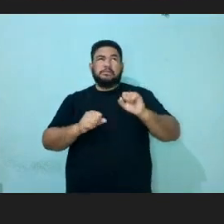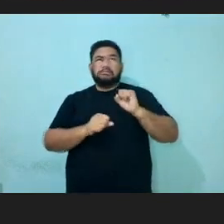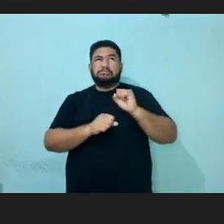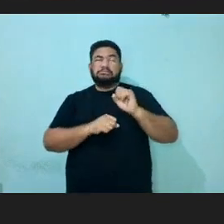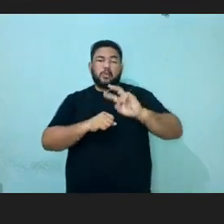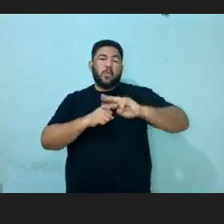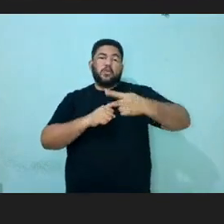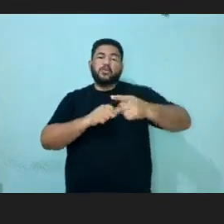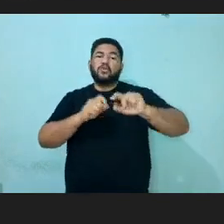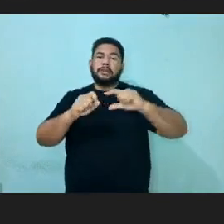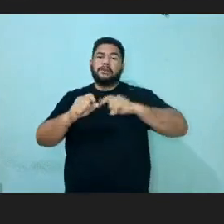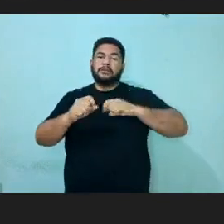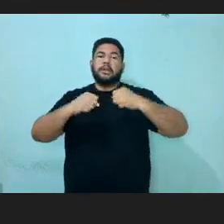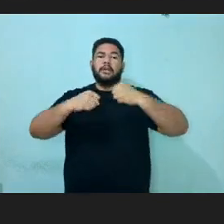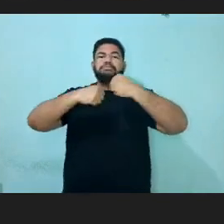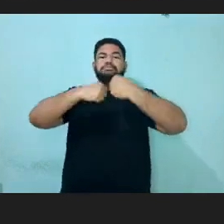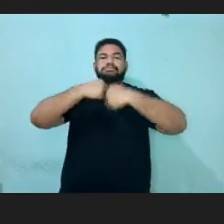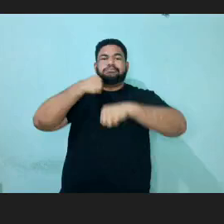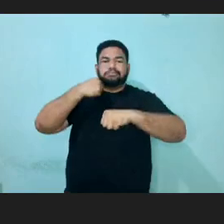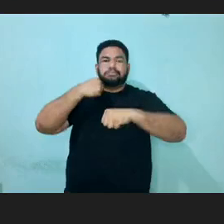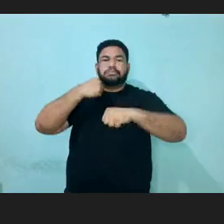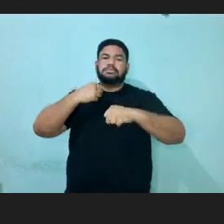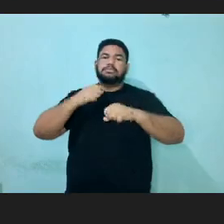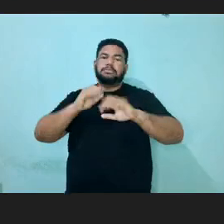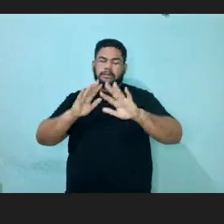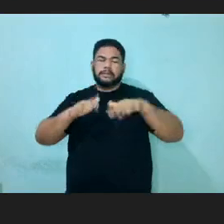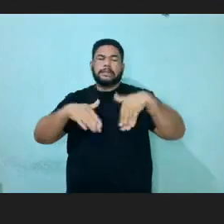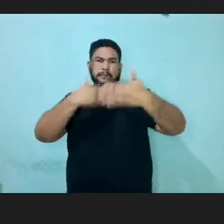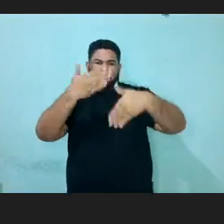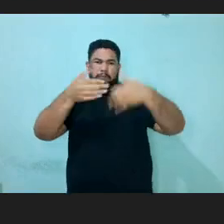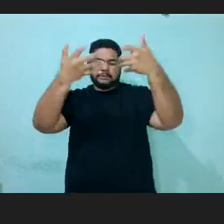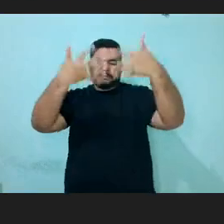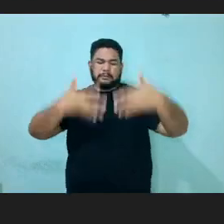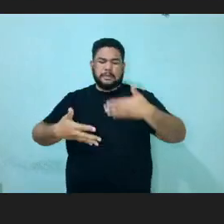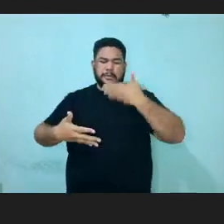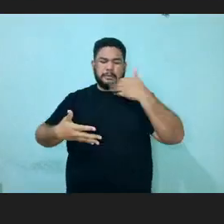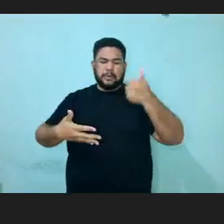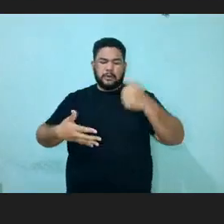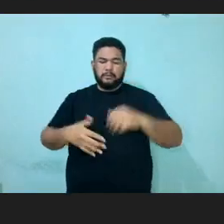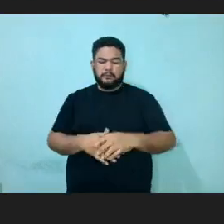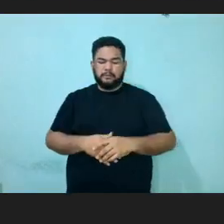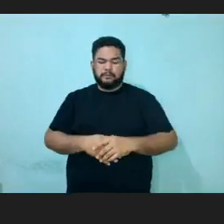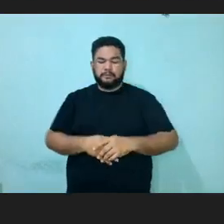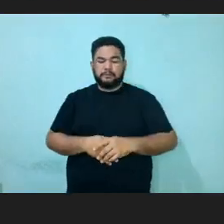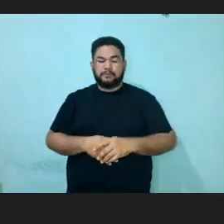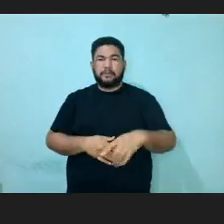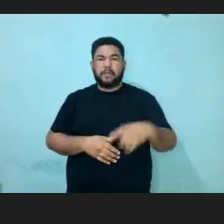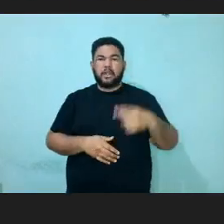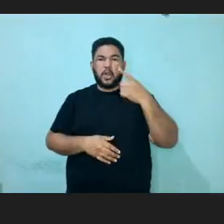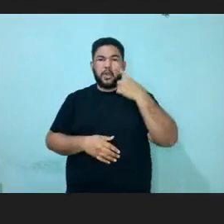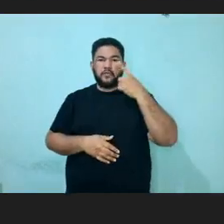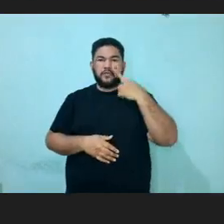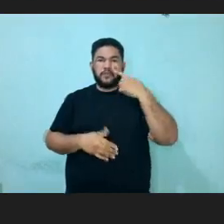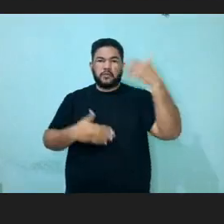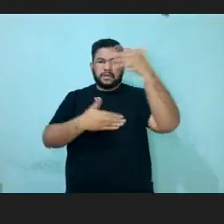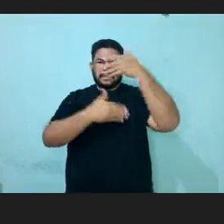de lesão. Vamos já ver sobre isso também, tá? Deixa eu só olhar aqui, porque acho que eu vou dar uma lidinha no final dos slides aqui pelo